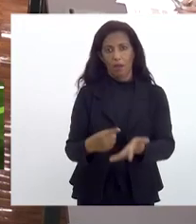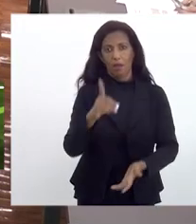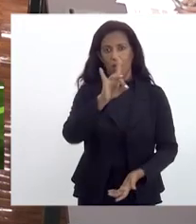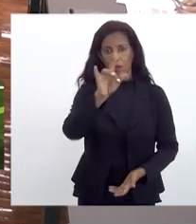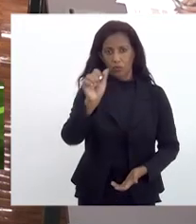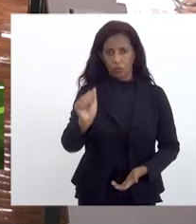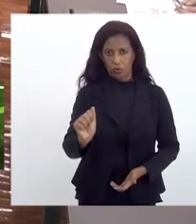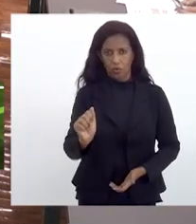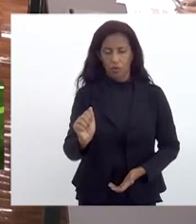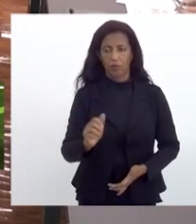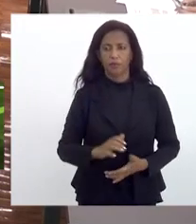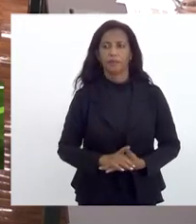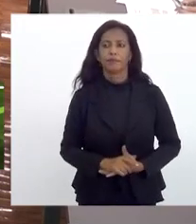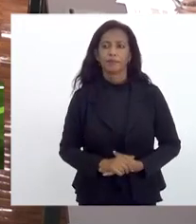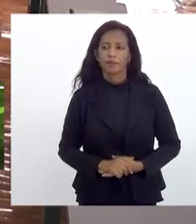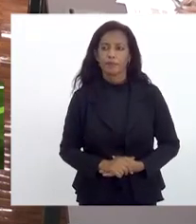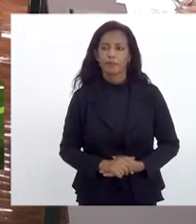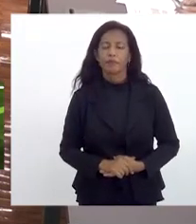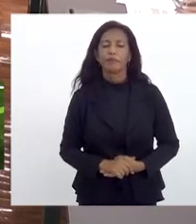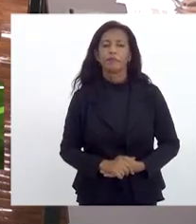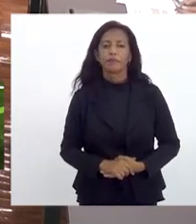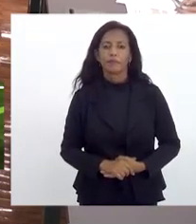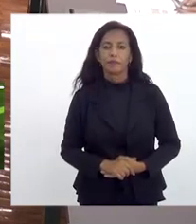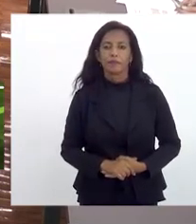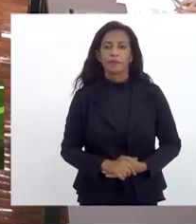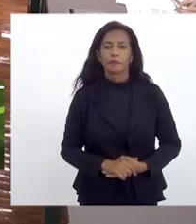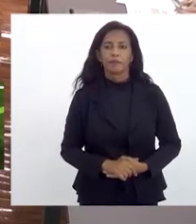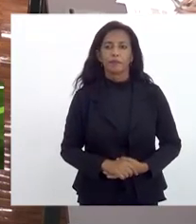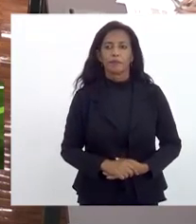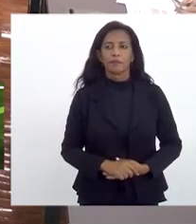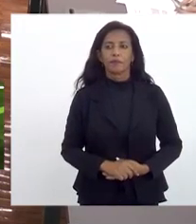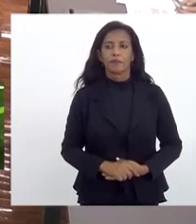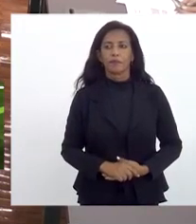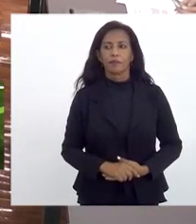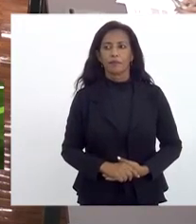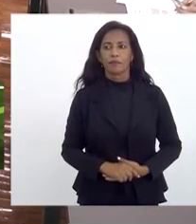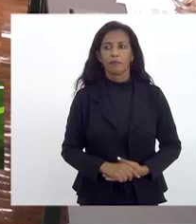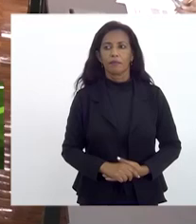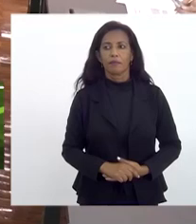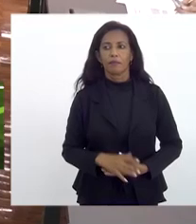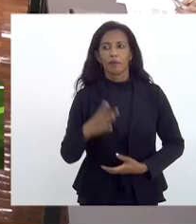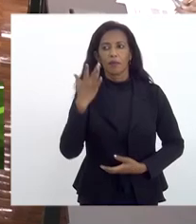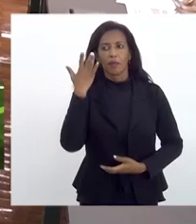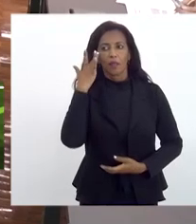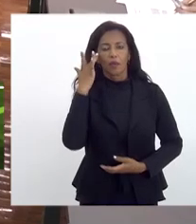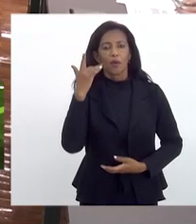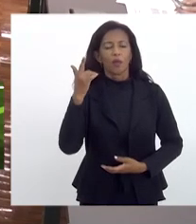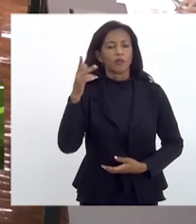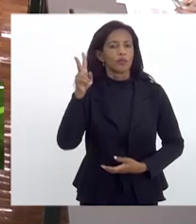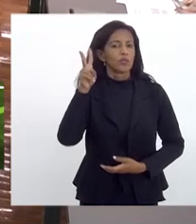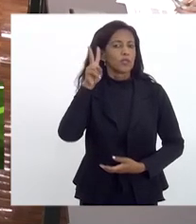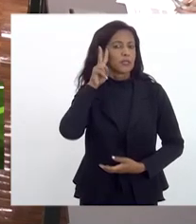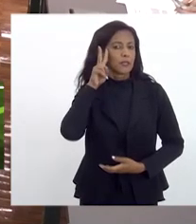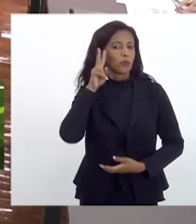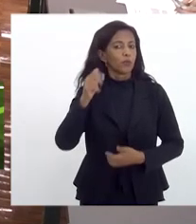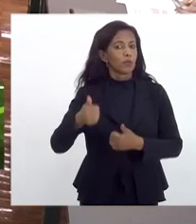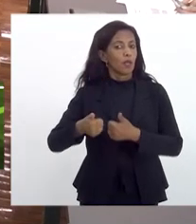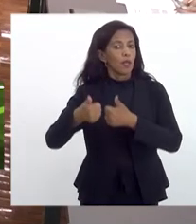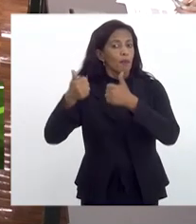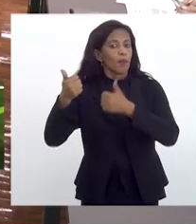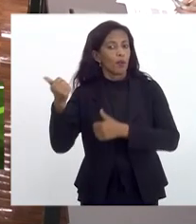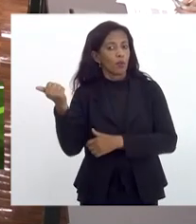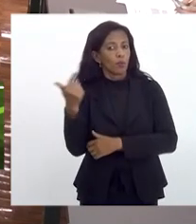Possivelmente segunda ou terça. Vai marcar a data. Eu acho que segunda é o melhor dia do que terça, não é?